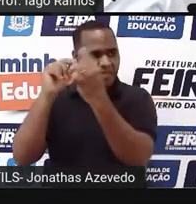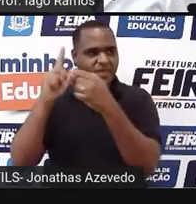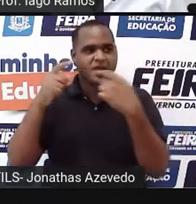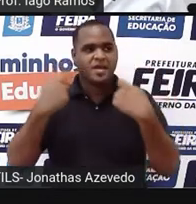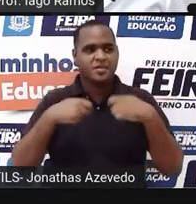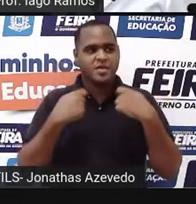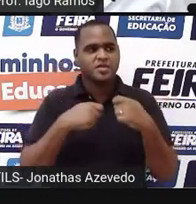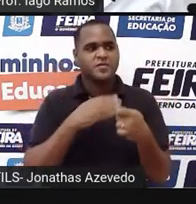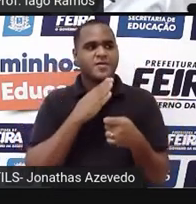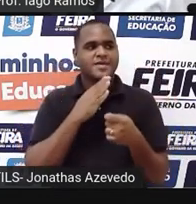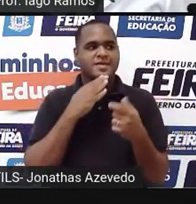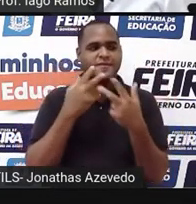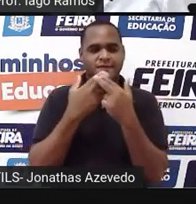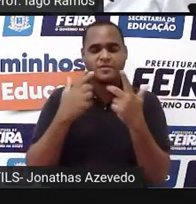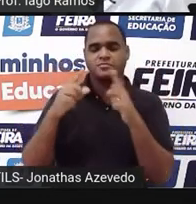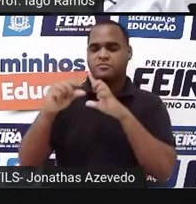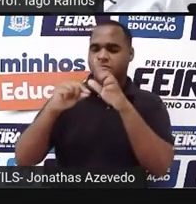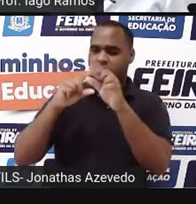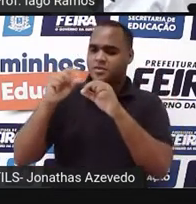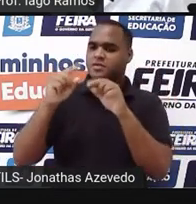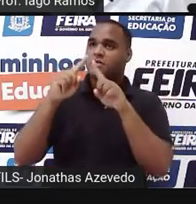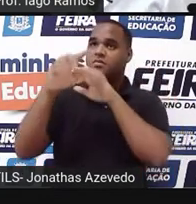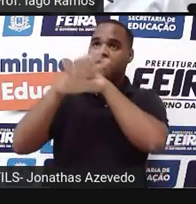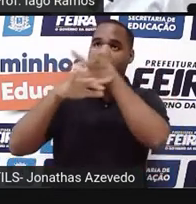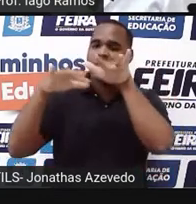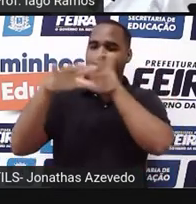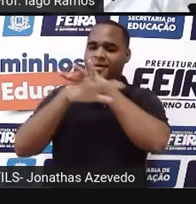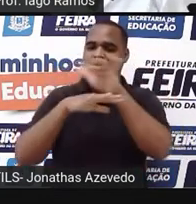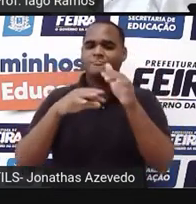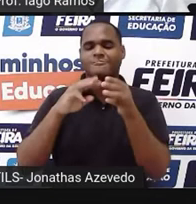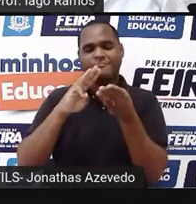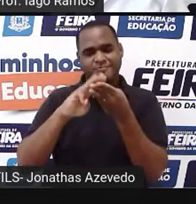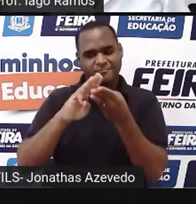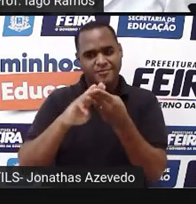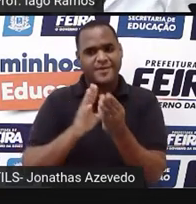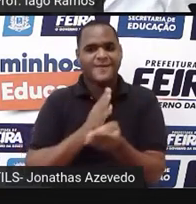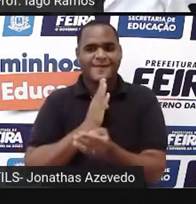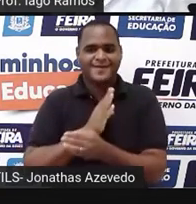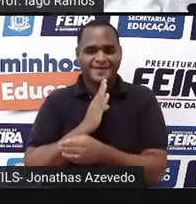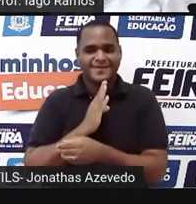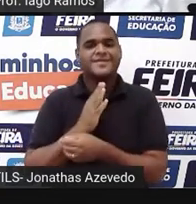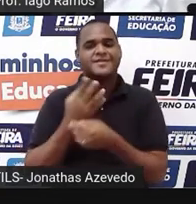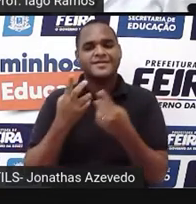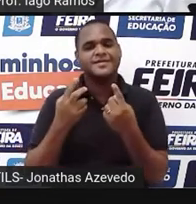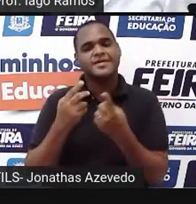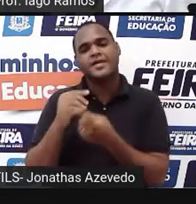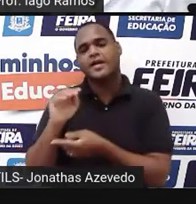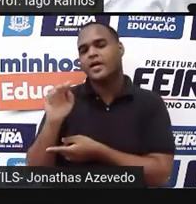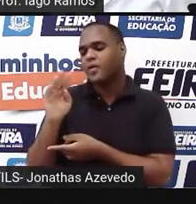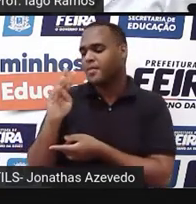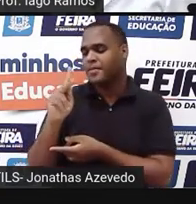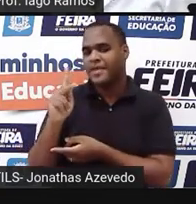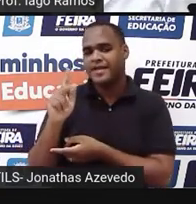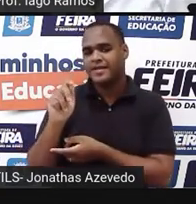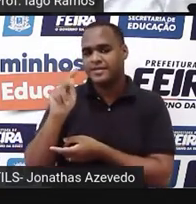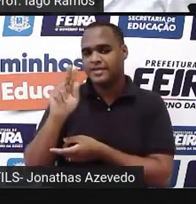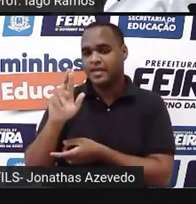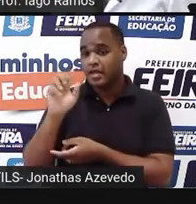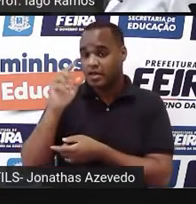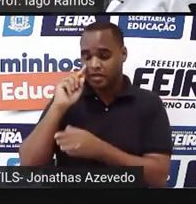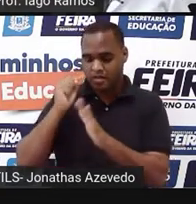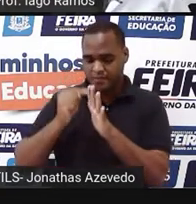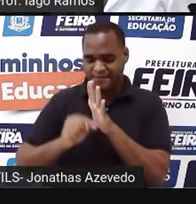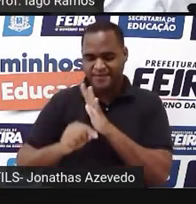ter conhecimento de astronomia e da astronomia matemática, né? Então, o Bhaskara se aprofundou, né,